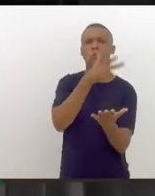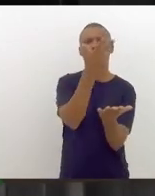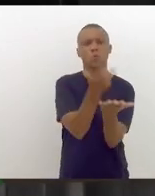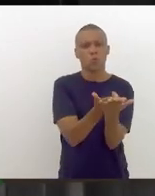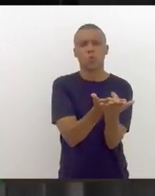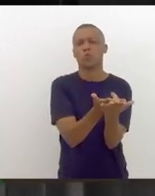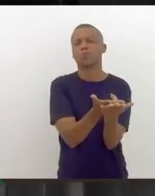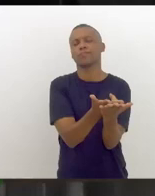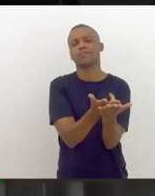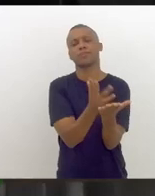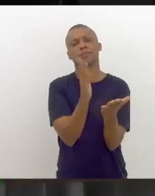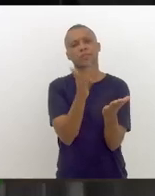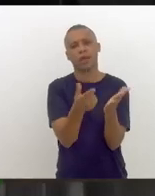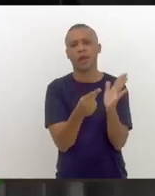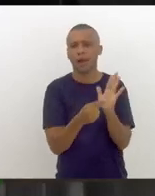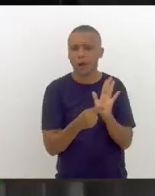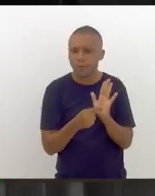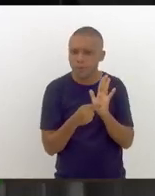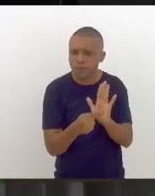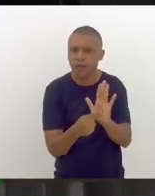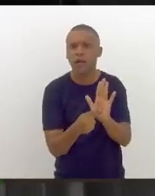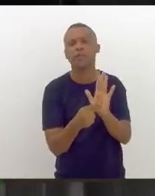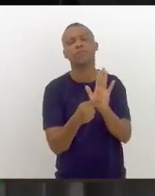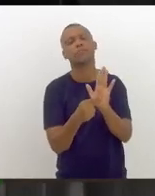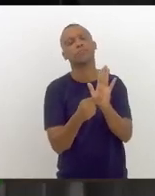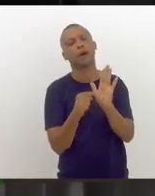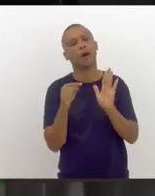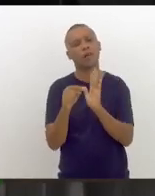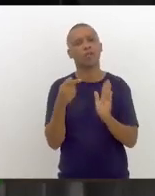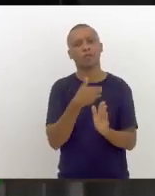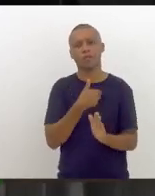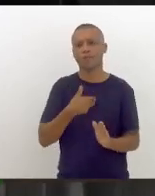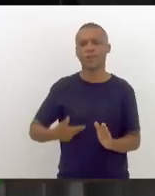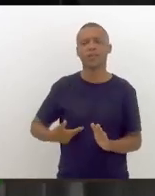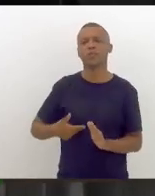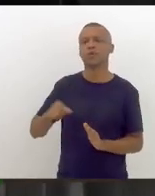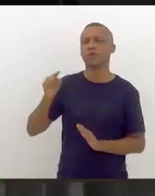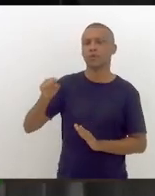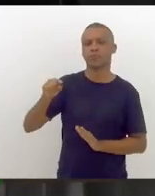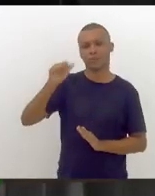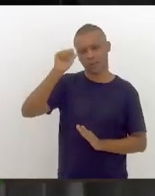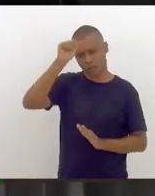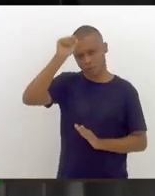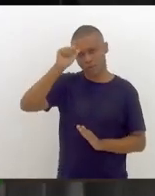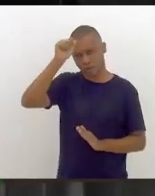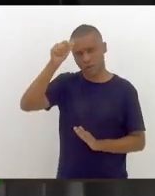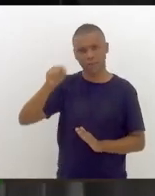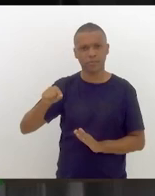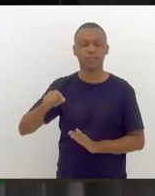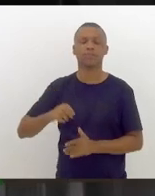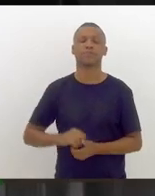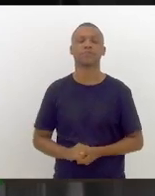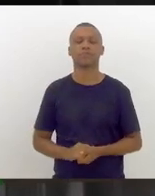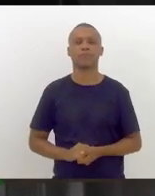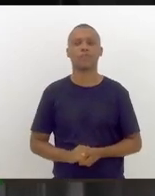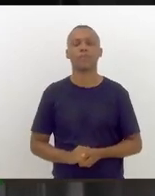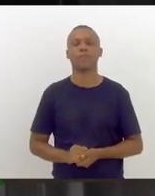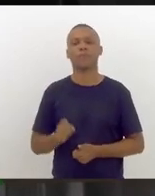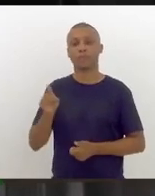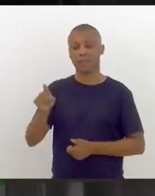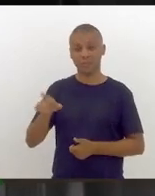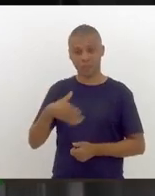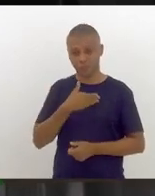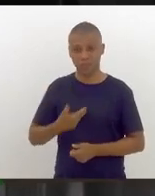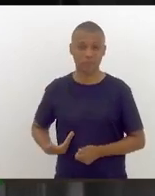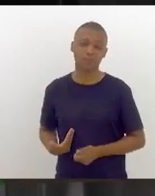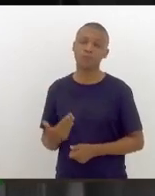colocada aí eh para o governador é Cláudio Castro esse mesmo Governador